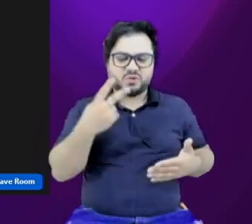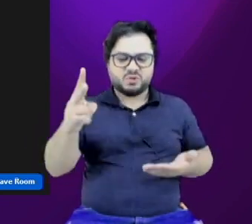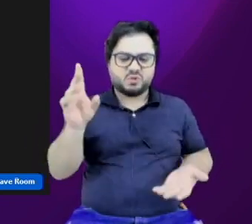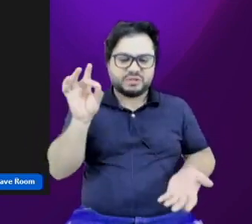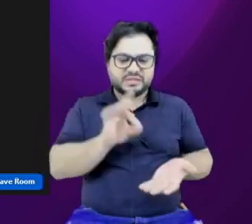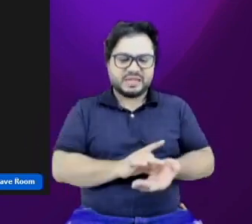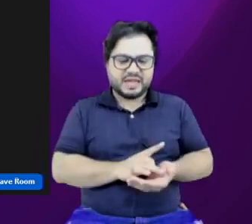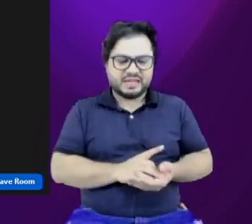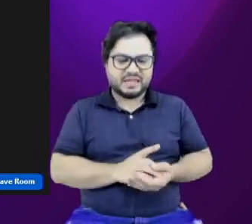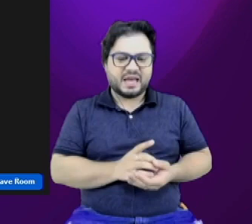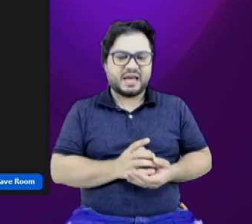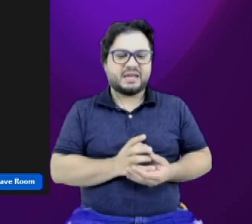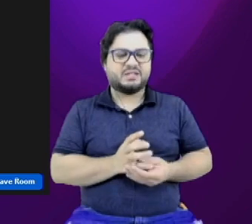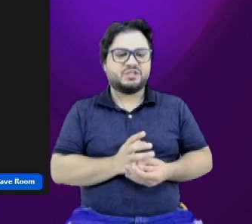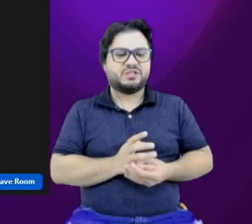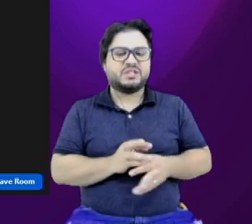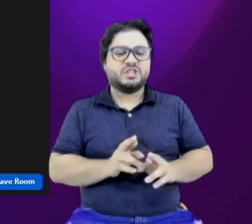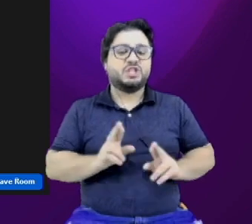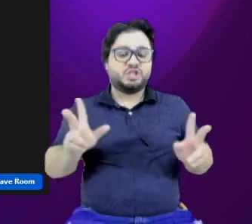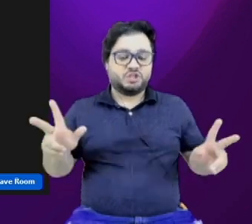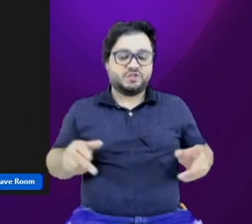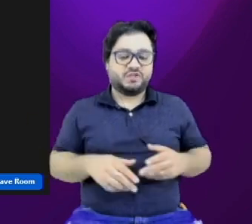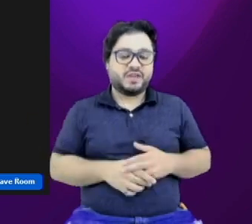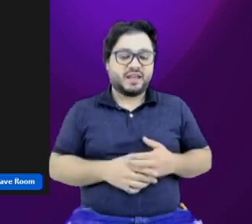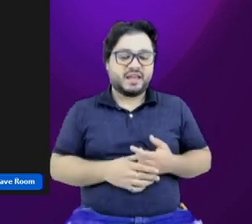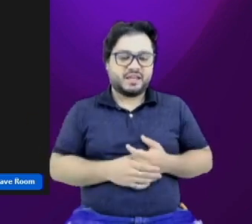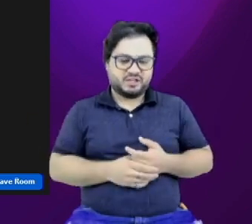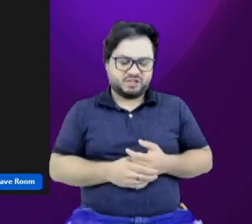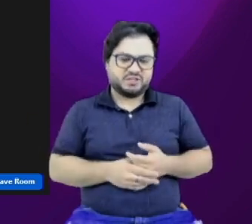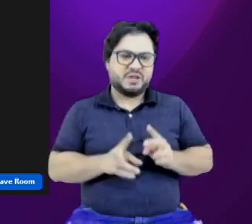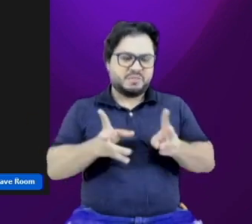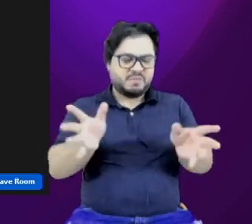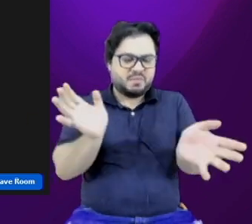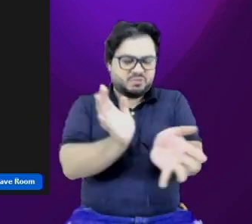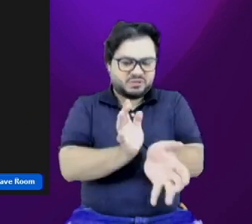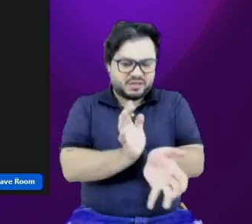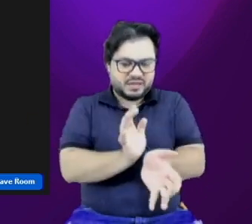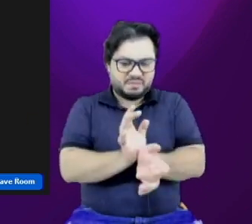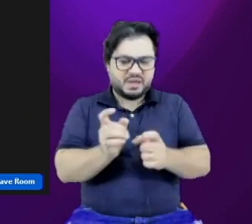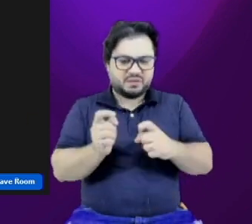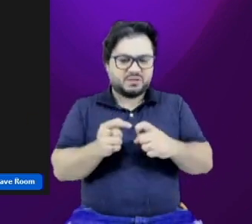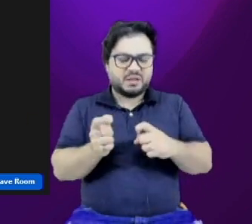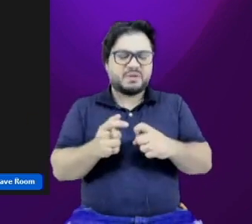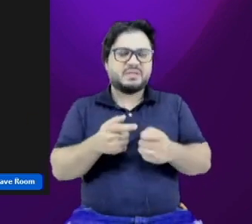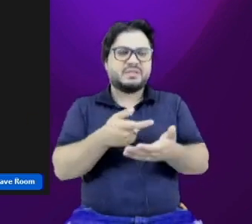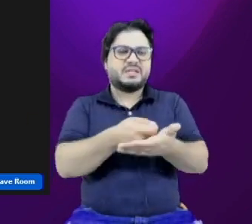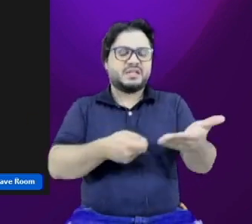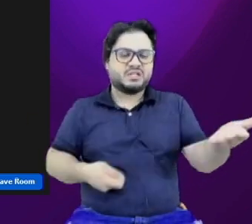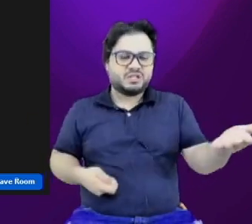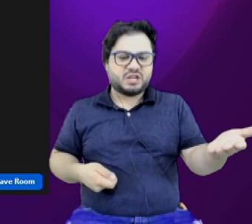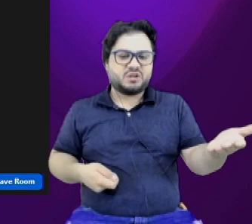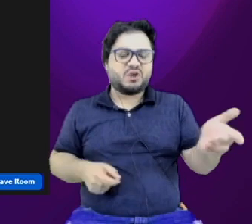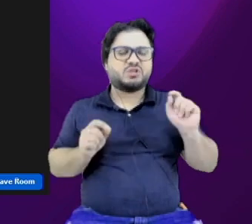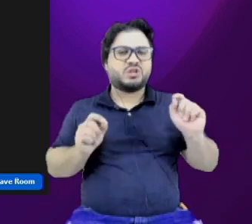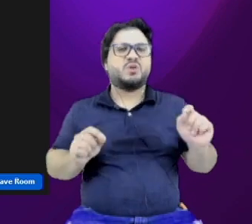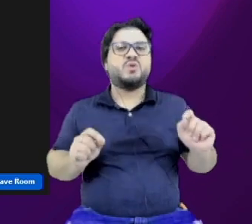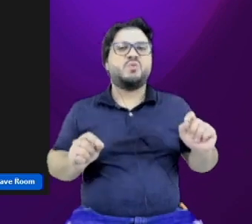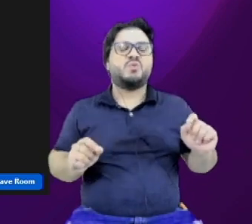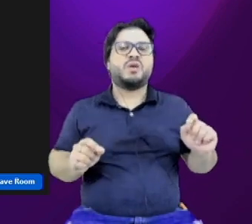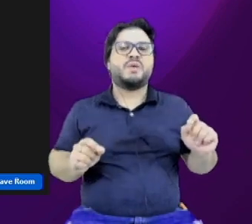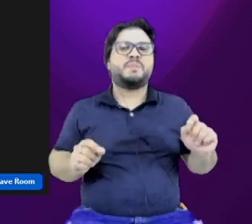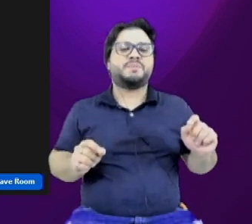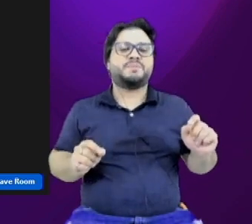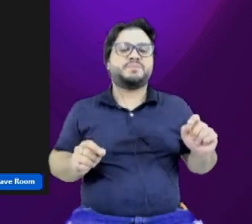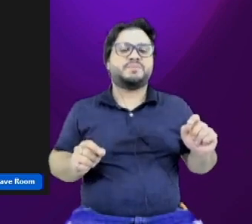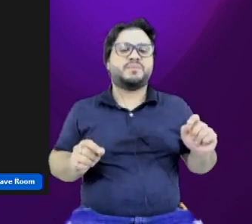realidades, né, diferentes do mesmo segmento, né, da medicina diagnóstica, em que uma, né,